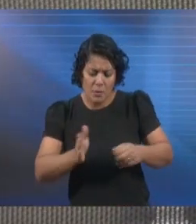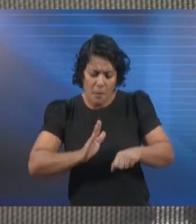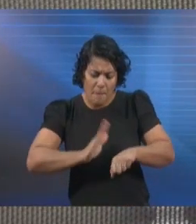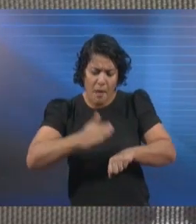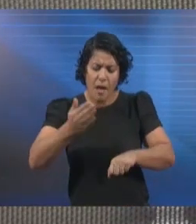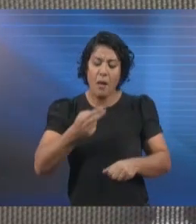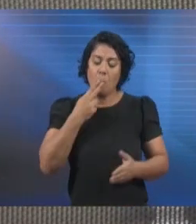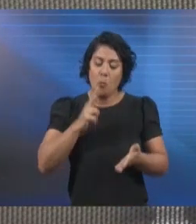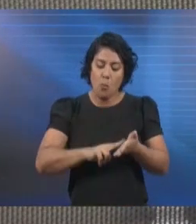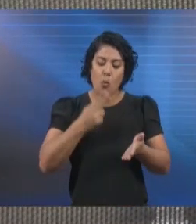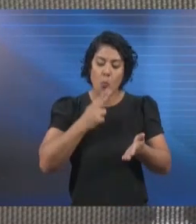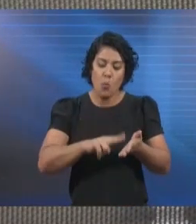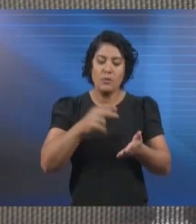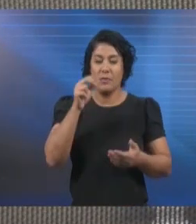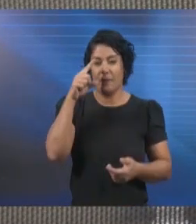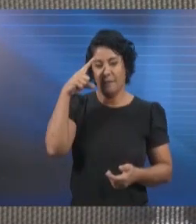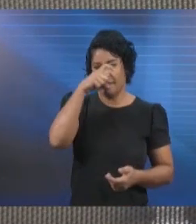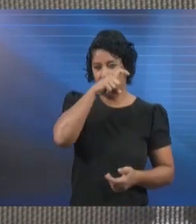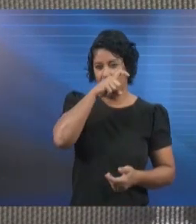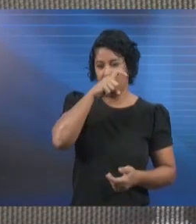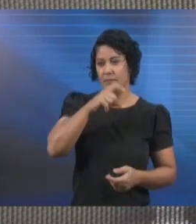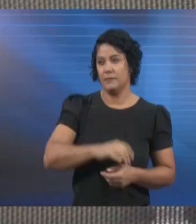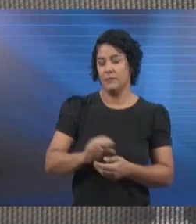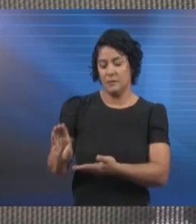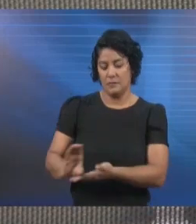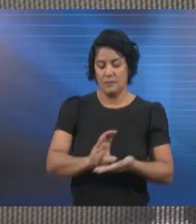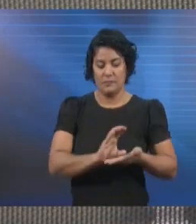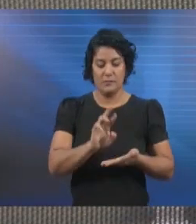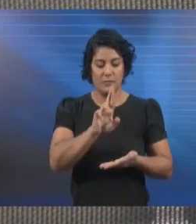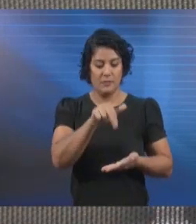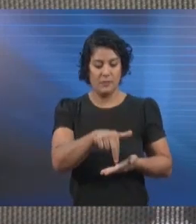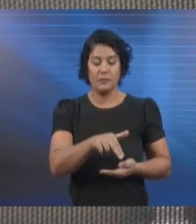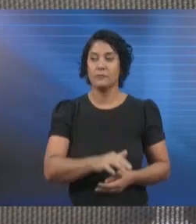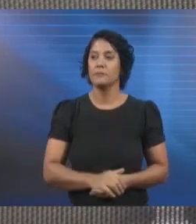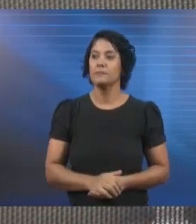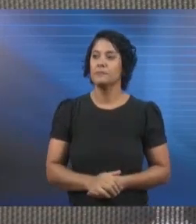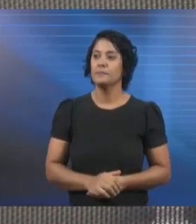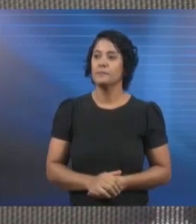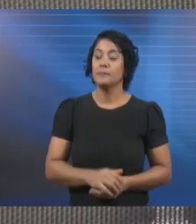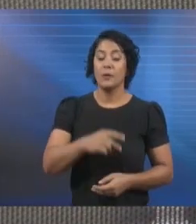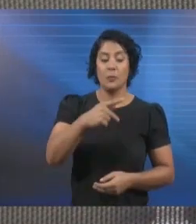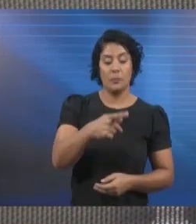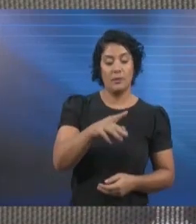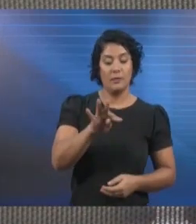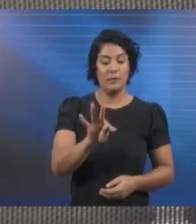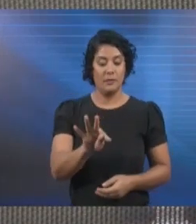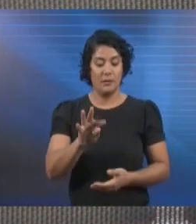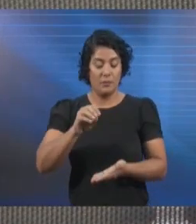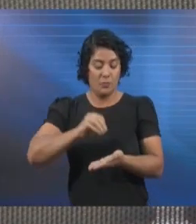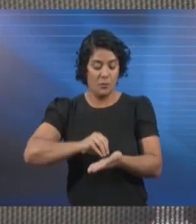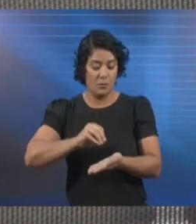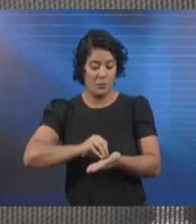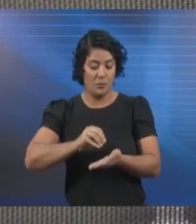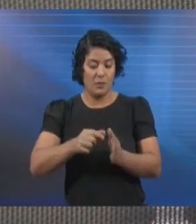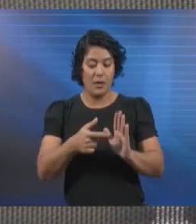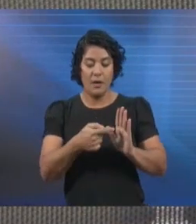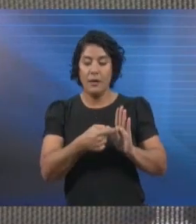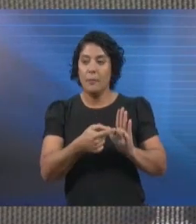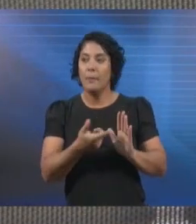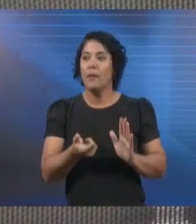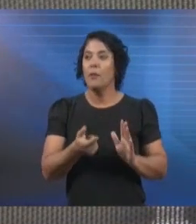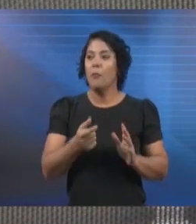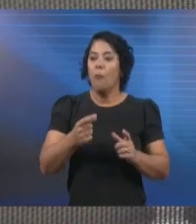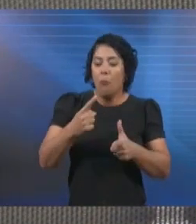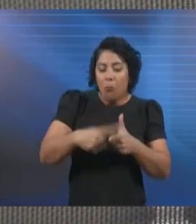mutou mais dificultou investimento no Rio Grande do Norte onde o PT Bota a mão impera